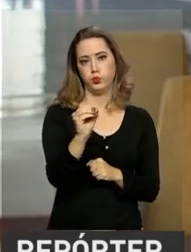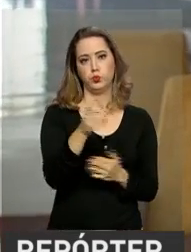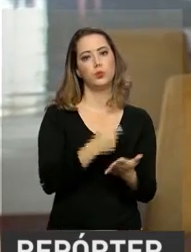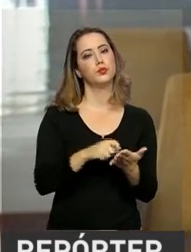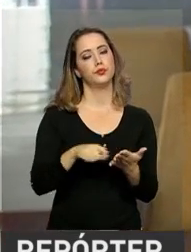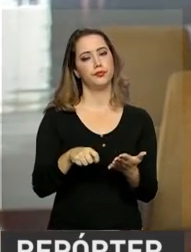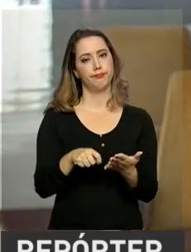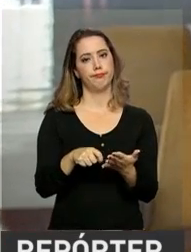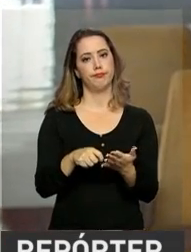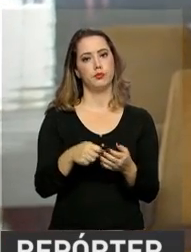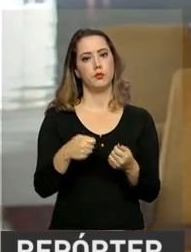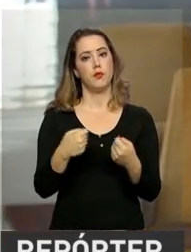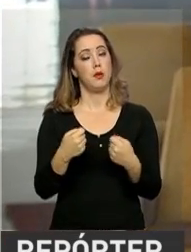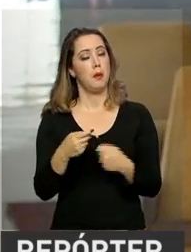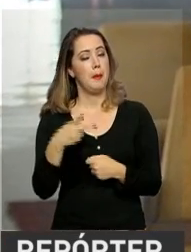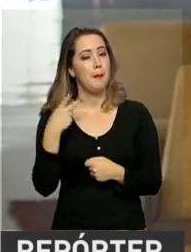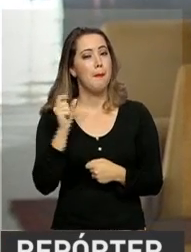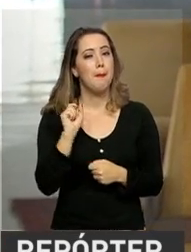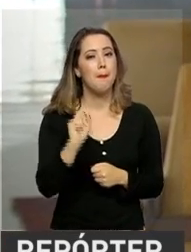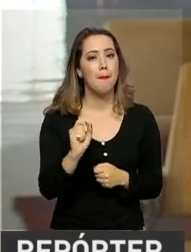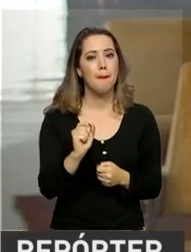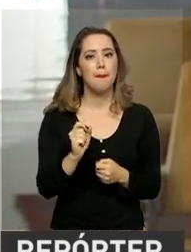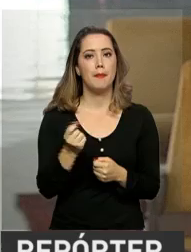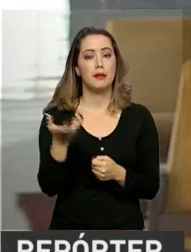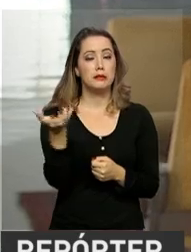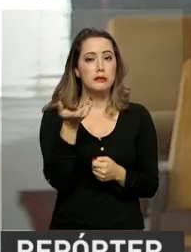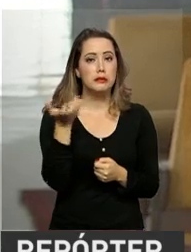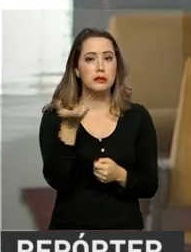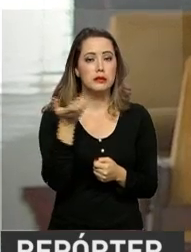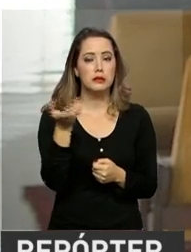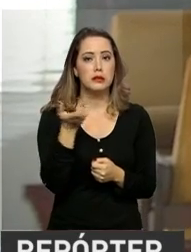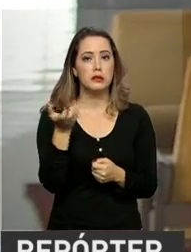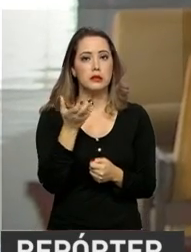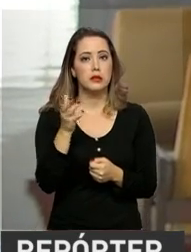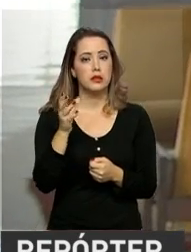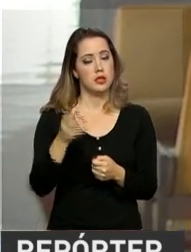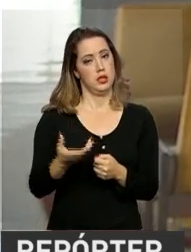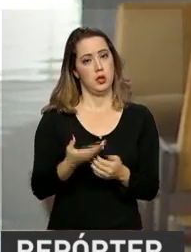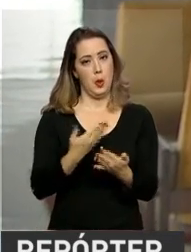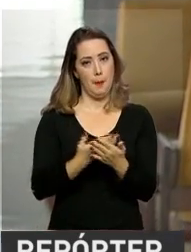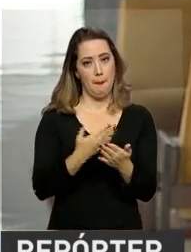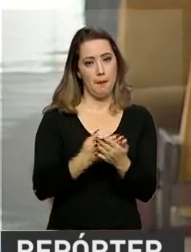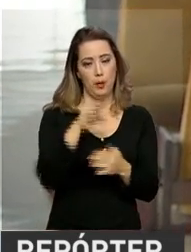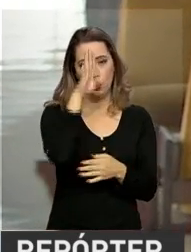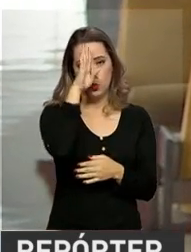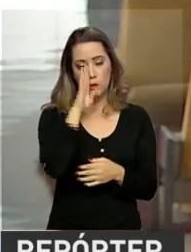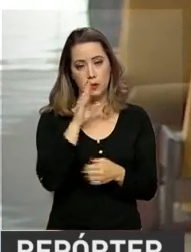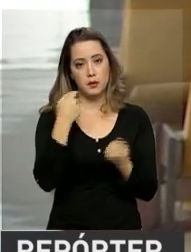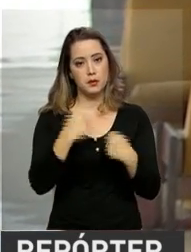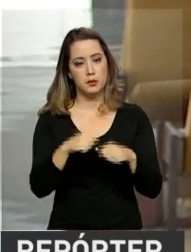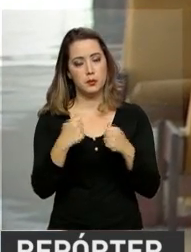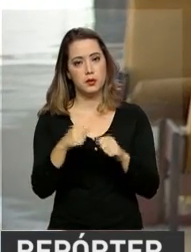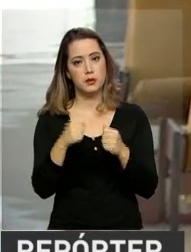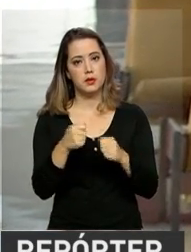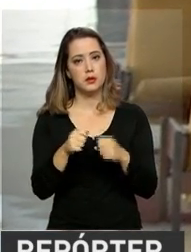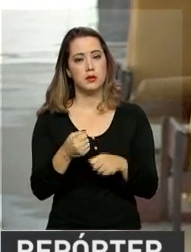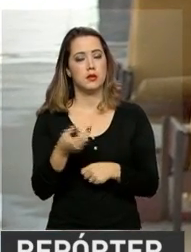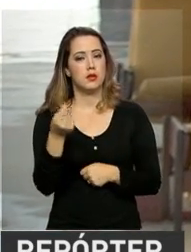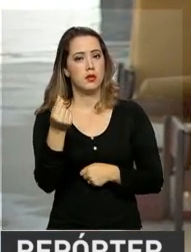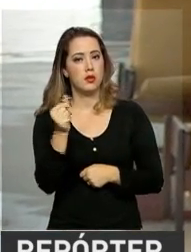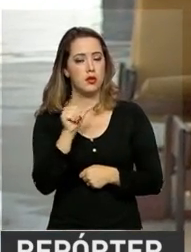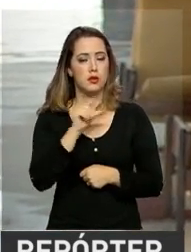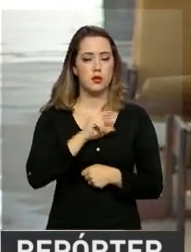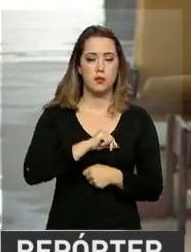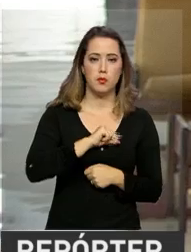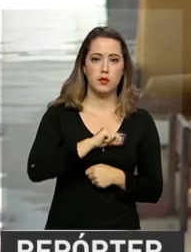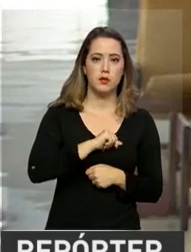para concorrer às bolsas integrais O estudante deve ter renda familiar mensal bruta de até um salário mínimo e meio